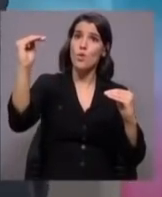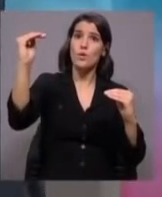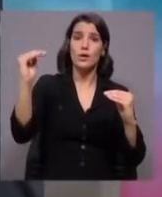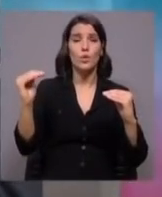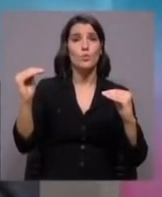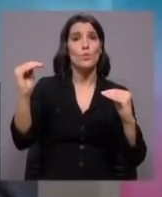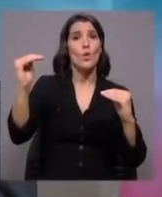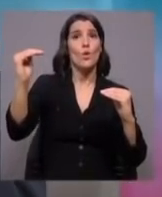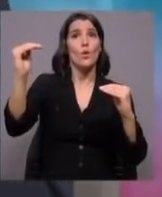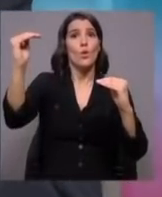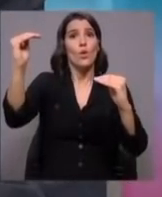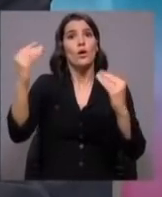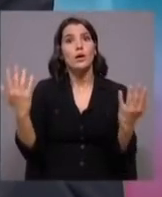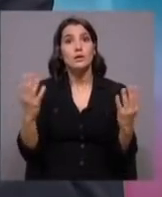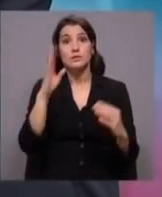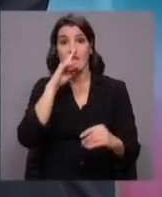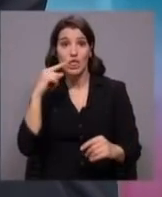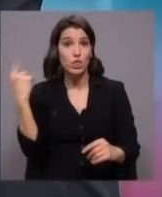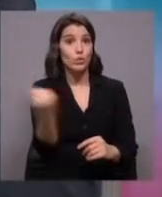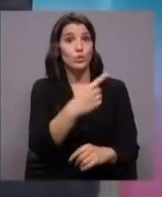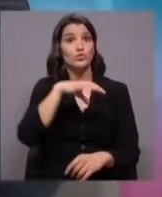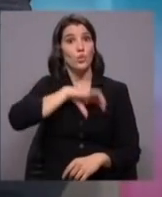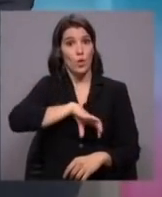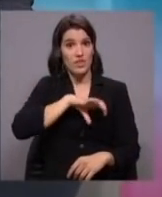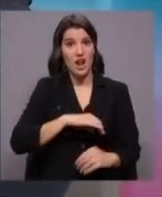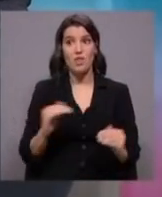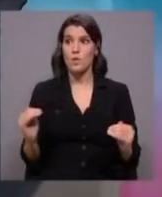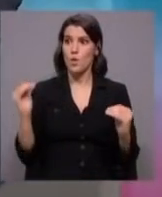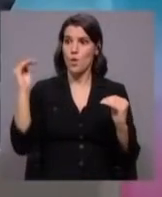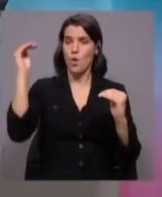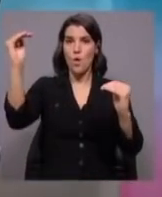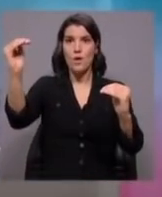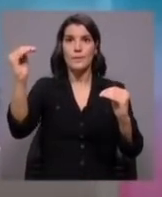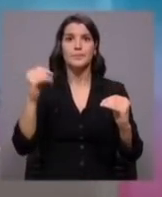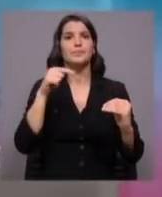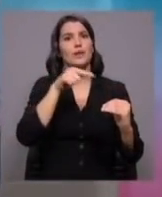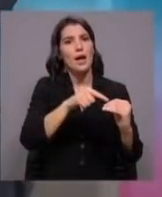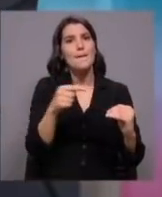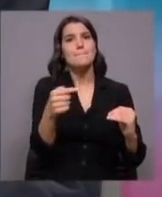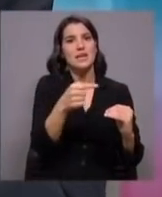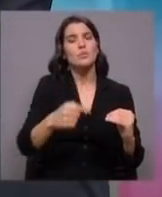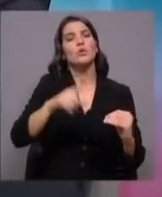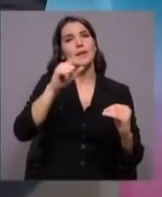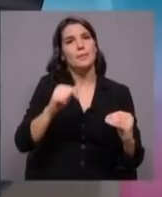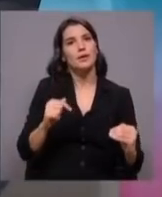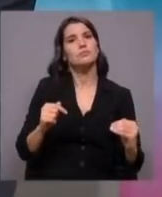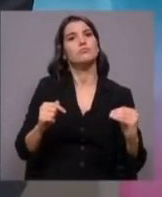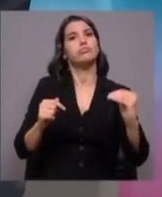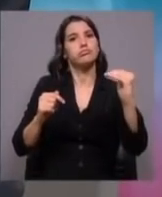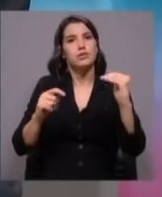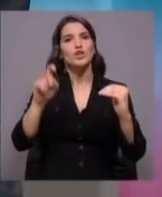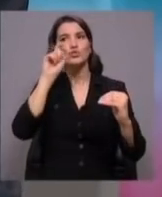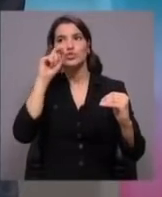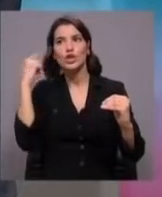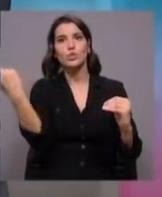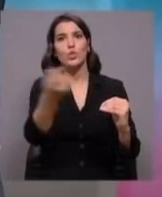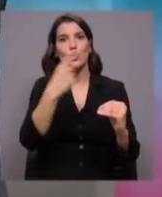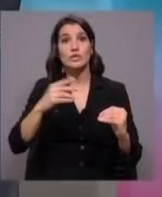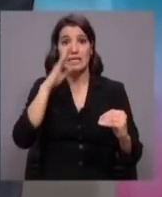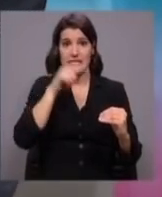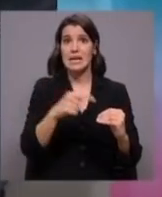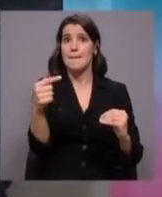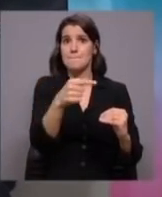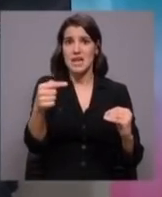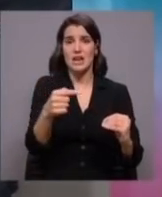os salários todos, o salário mínimo nacional cresce também de forma sustentada. Exatamente. Se acelera o crescimento do salário mínimo